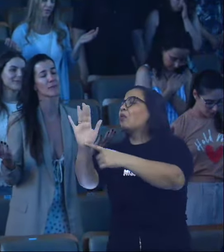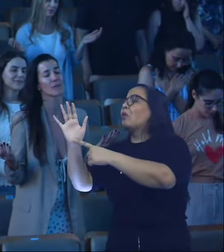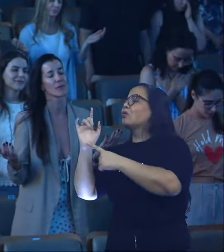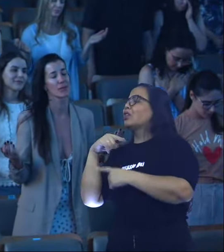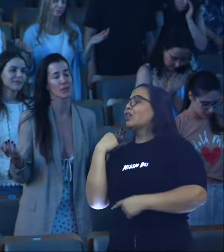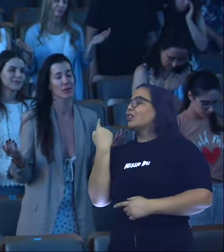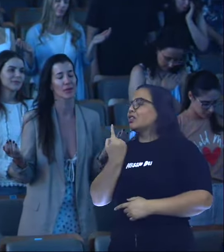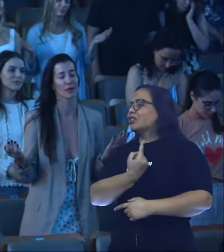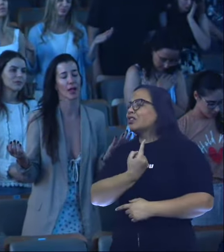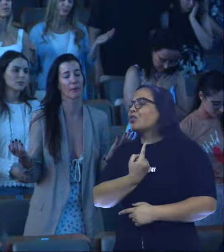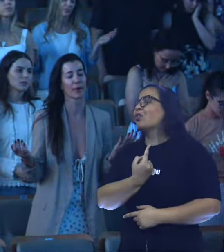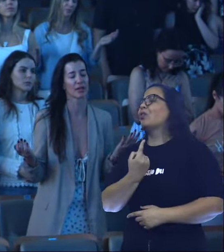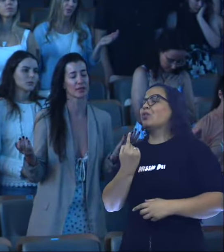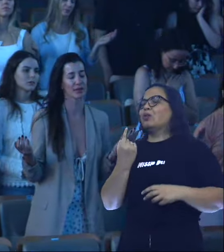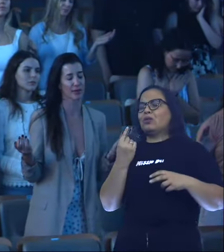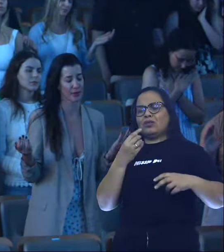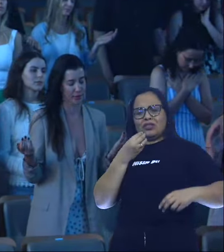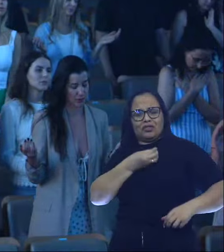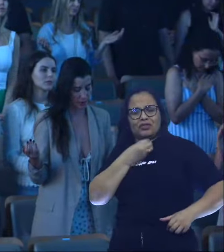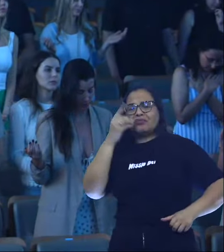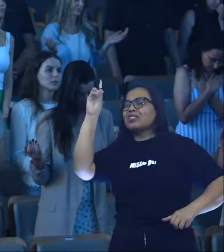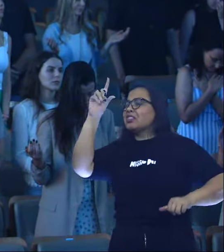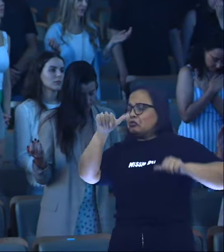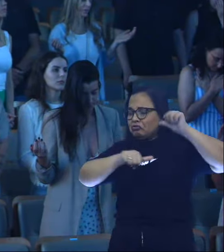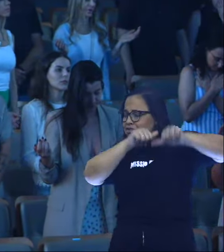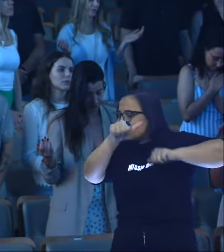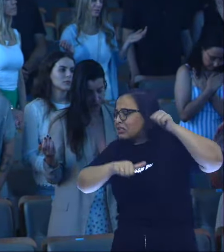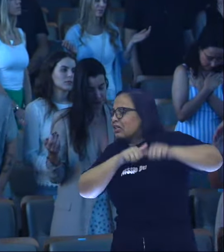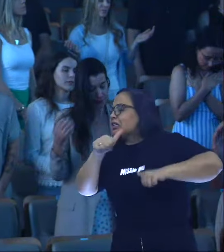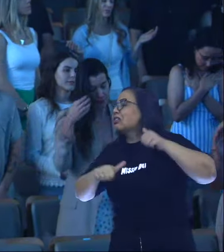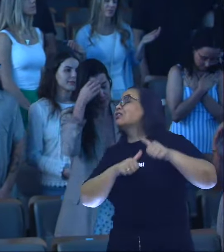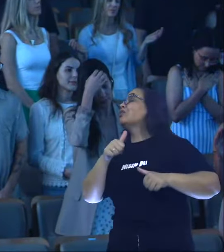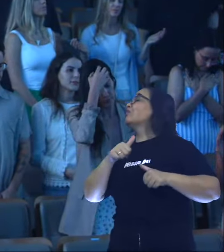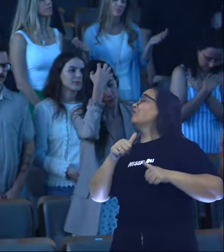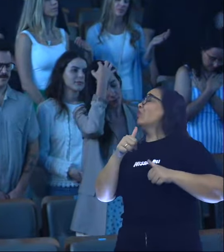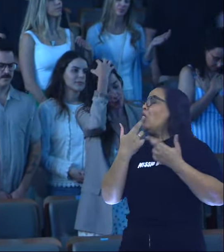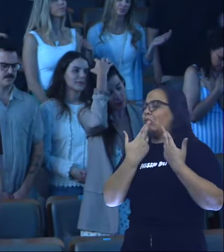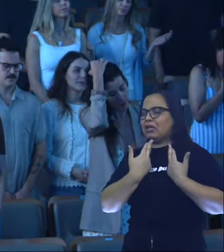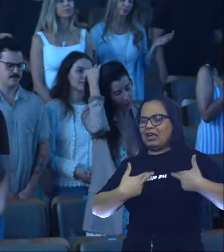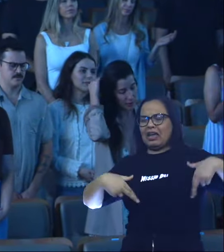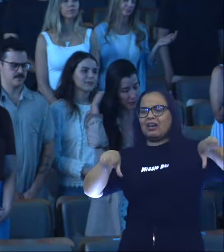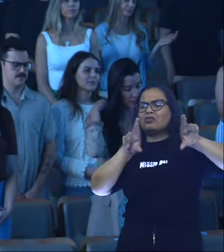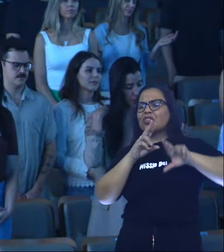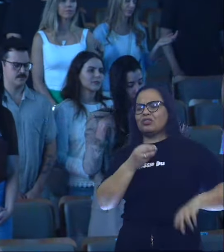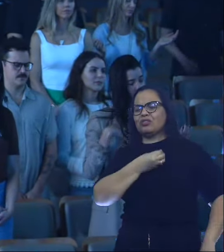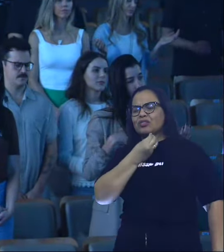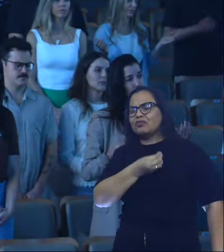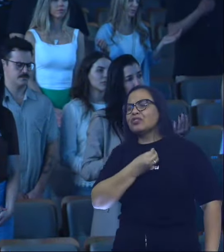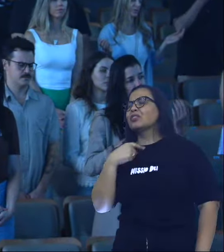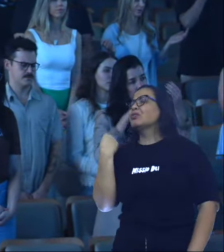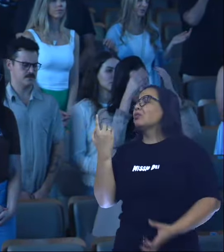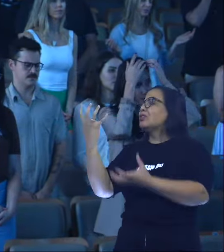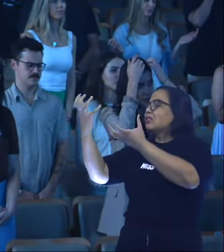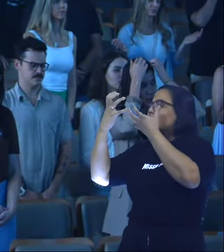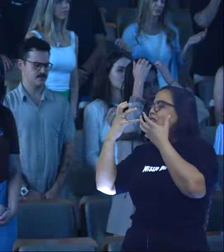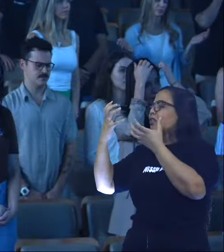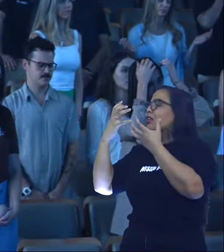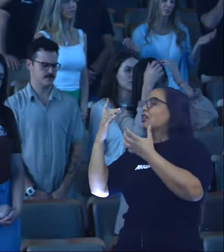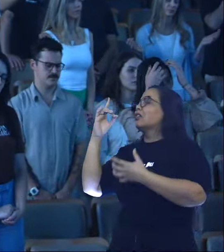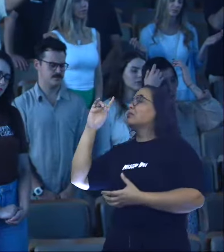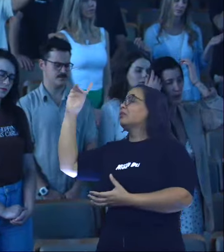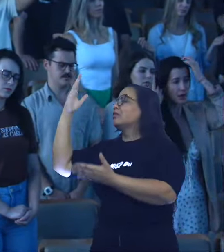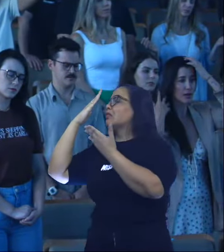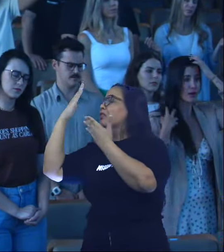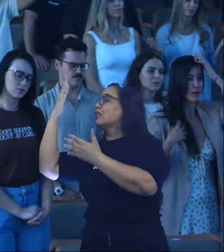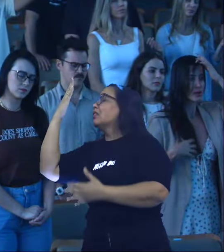repletos, transbordantes, renovados pela Tua presença, Pai. Não queremos nada, Deus, além de Ti, Pai. O Senhor é o nosso